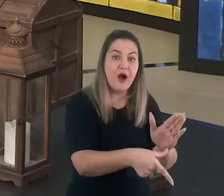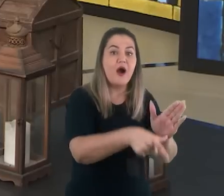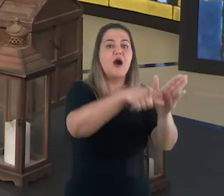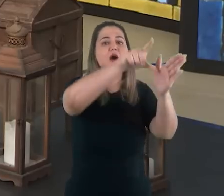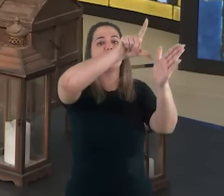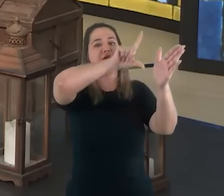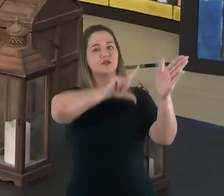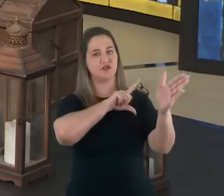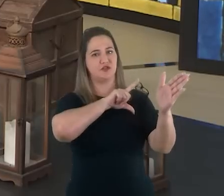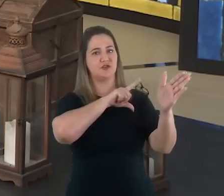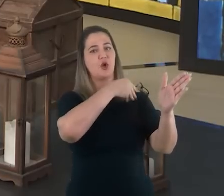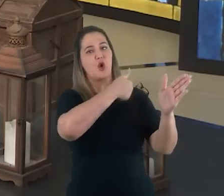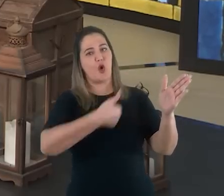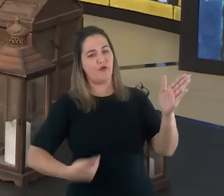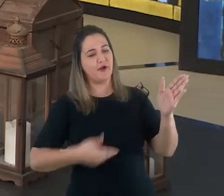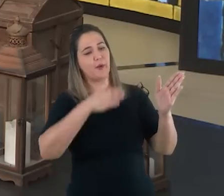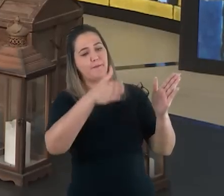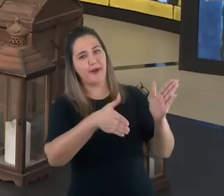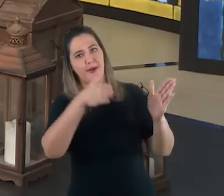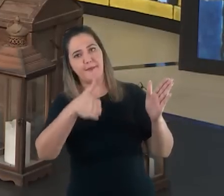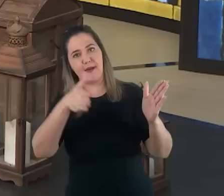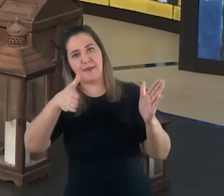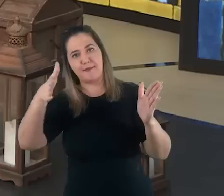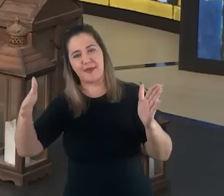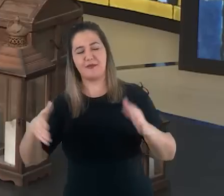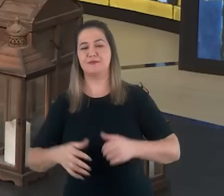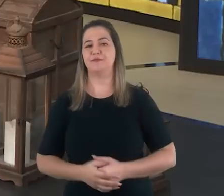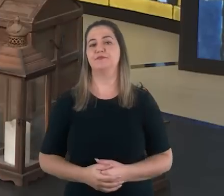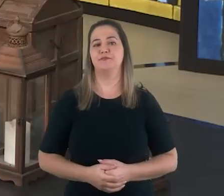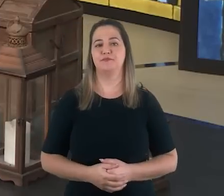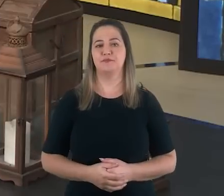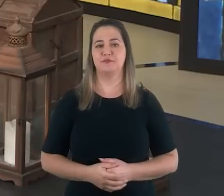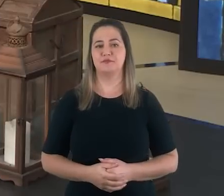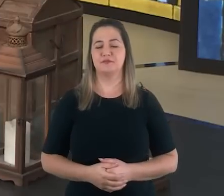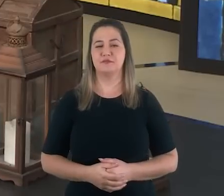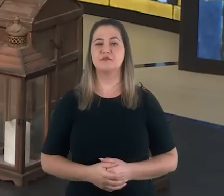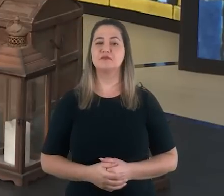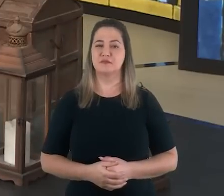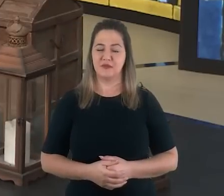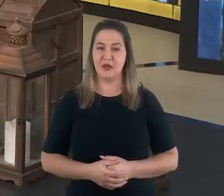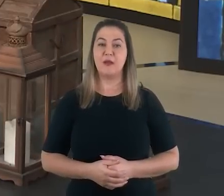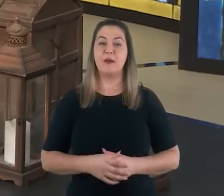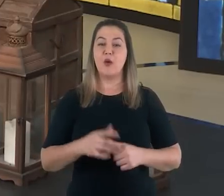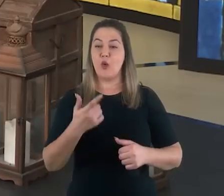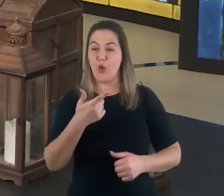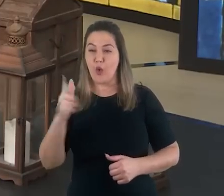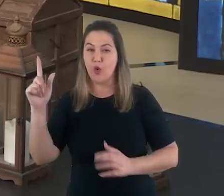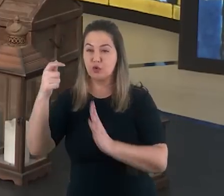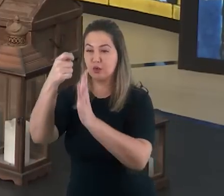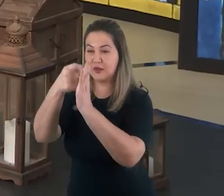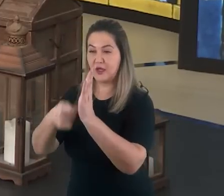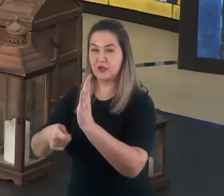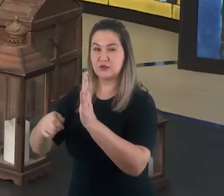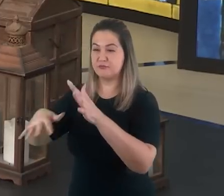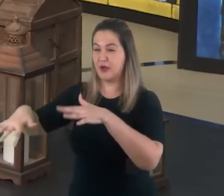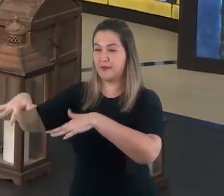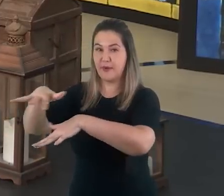Percebeu? Essa é a pergunta. Afinal, mesmo em um nível superficial, a existência de muitos desses textos significa